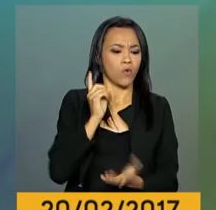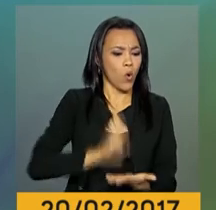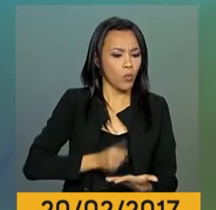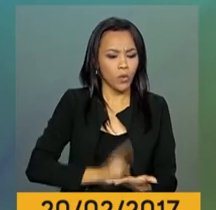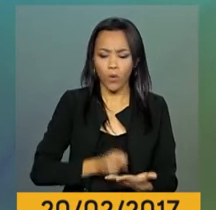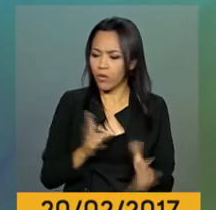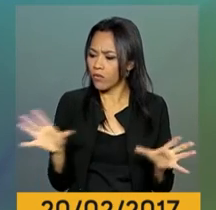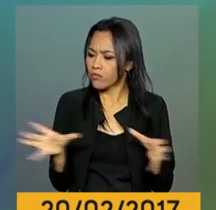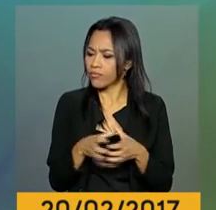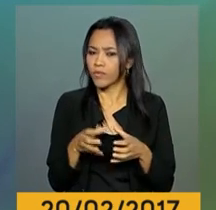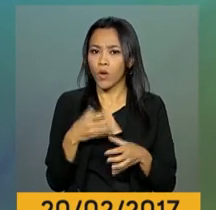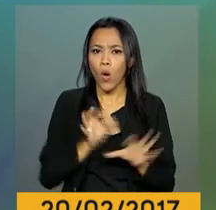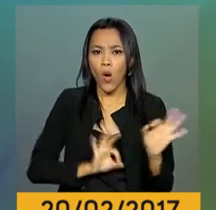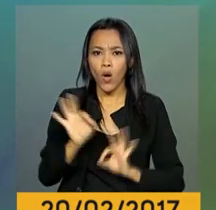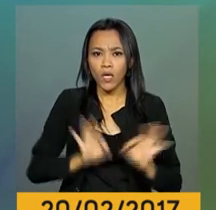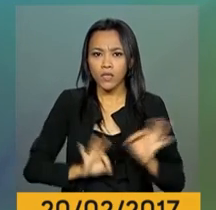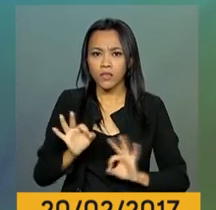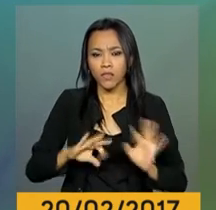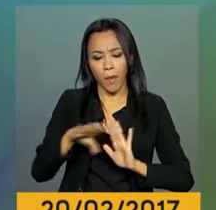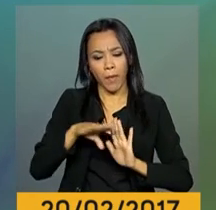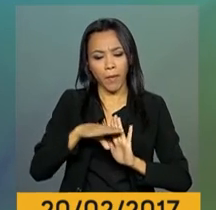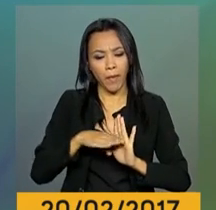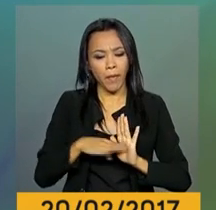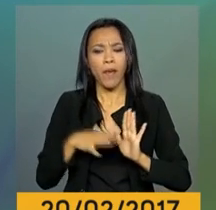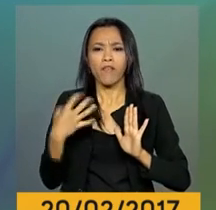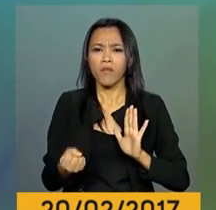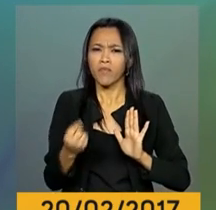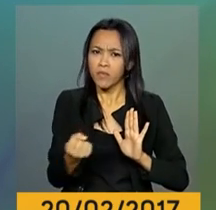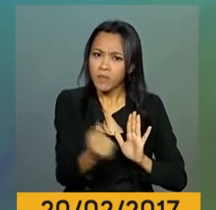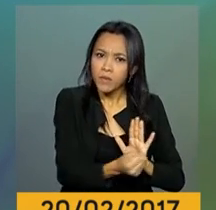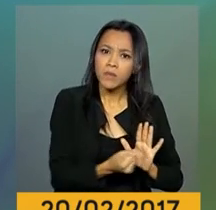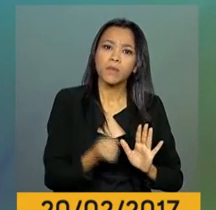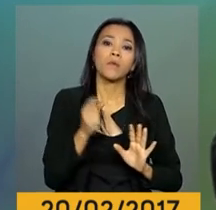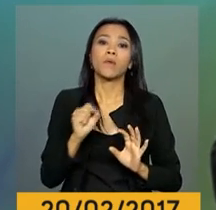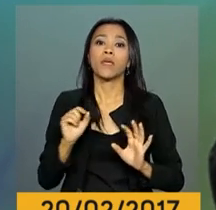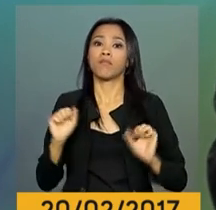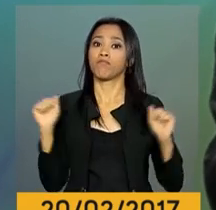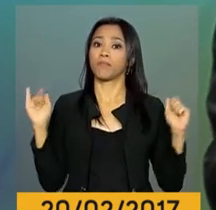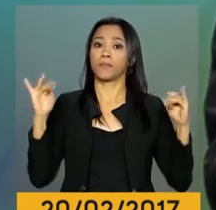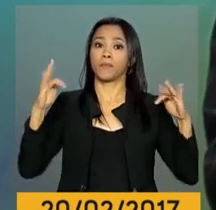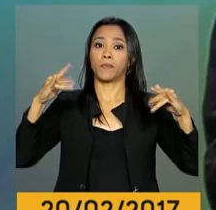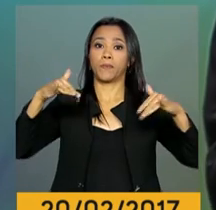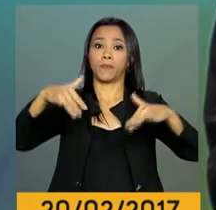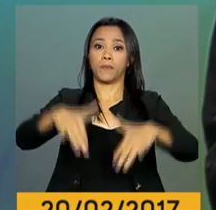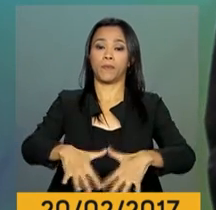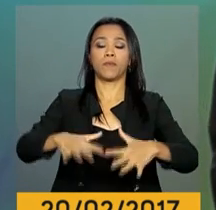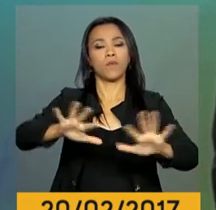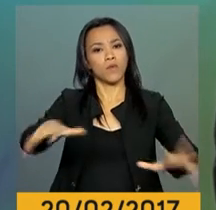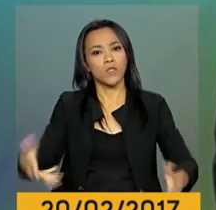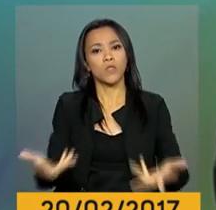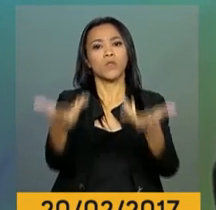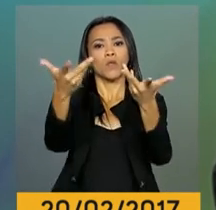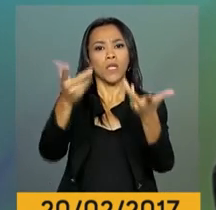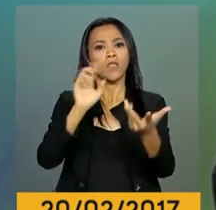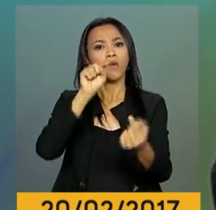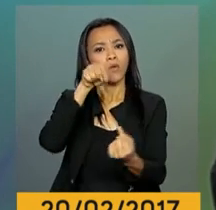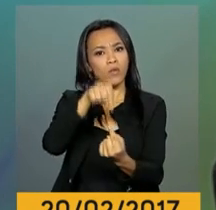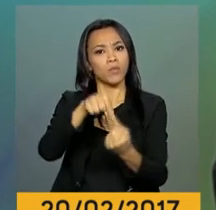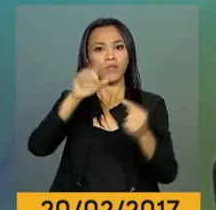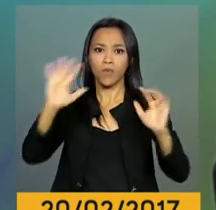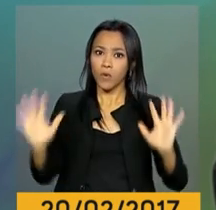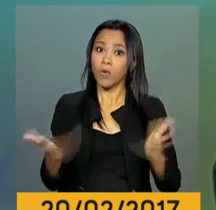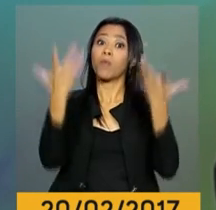que fez com que nós patrocinássemos, com uma grande presença no Palácio do Planalto, uma solenidade